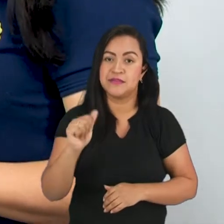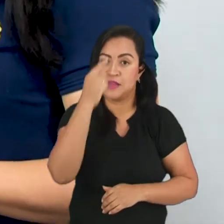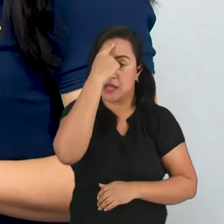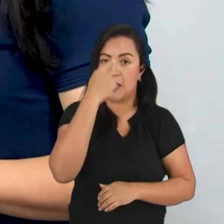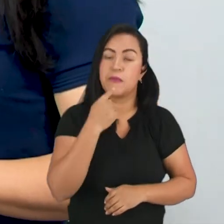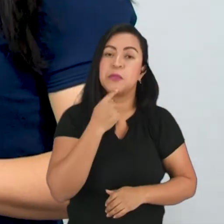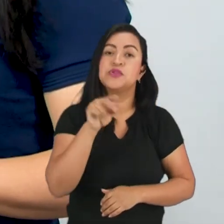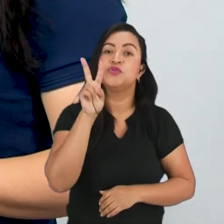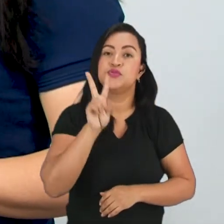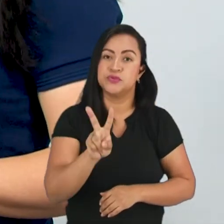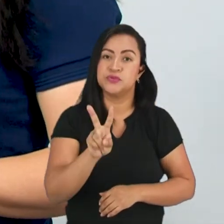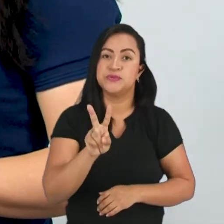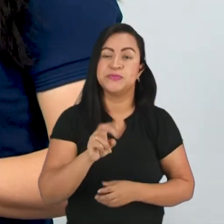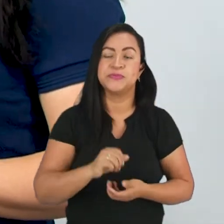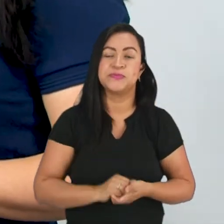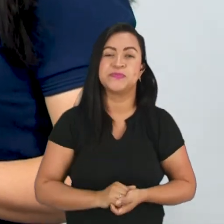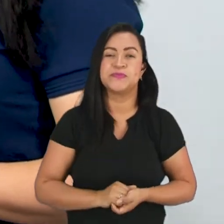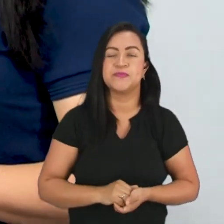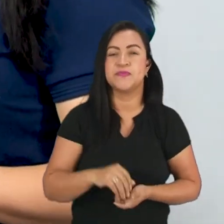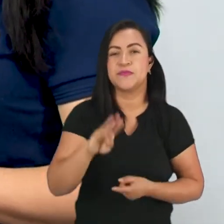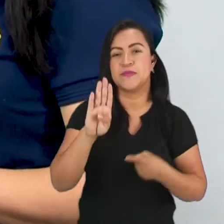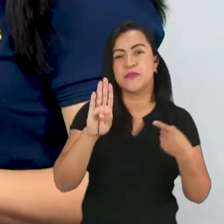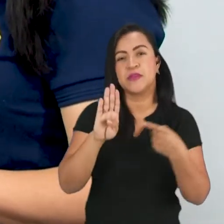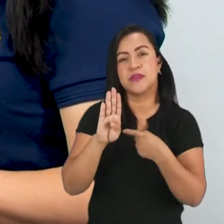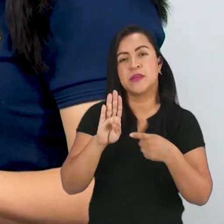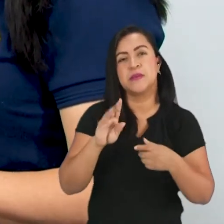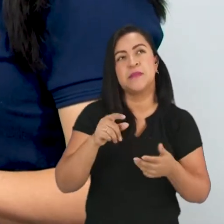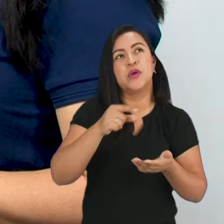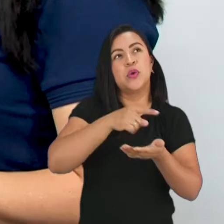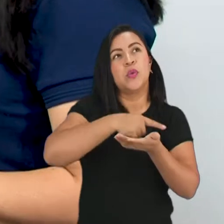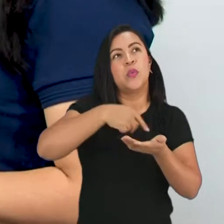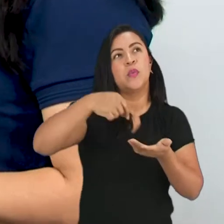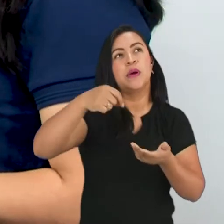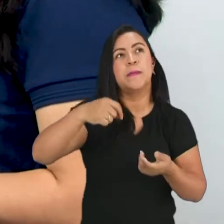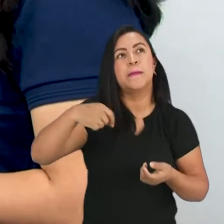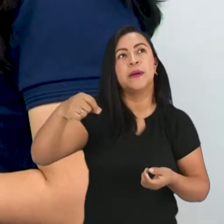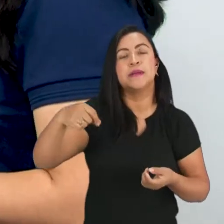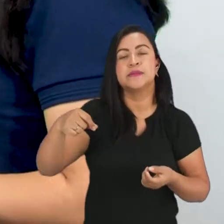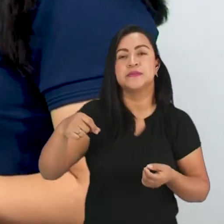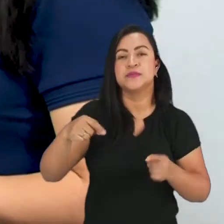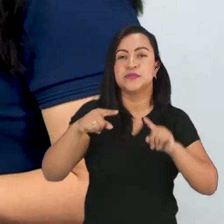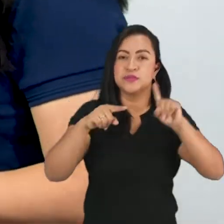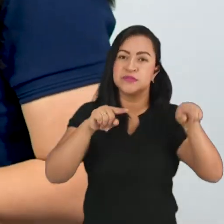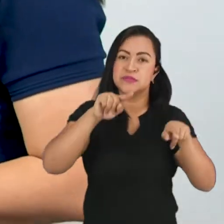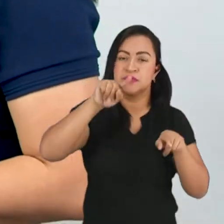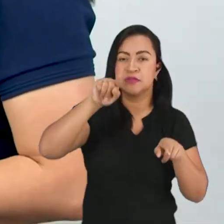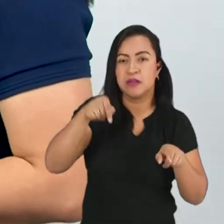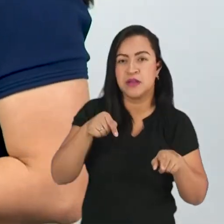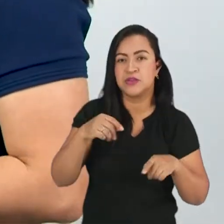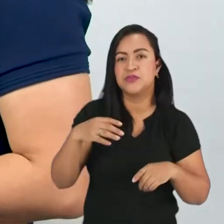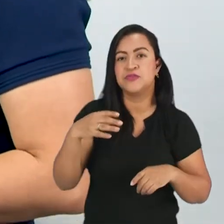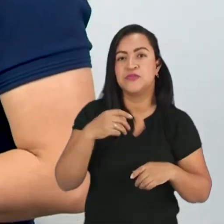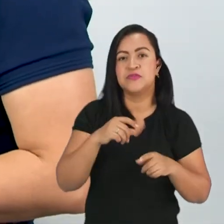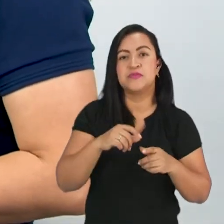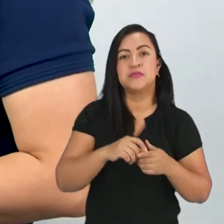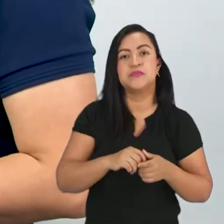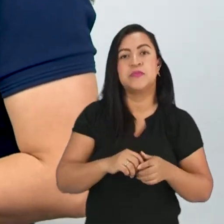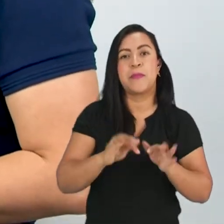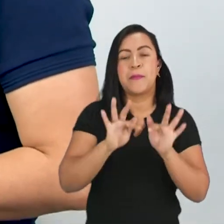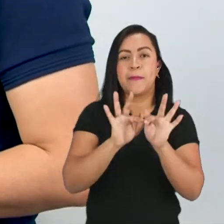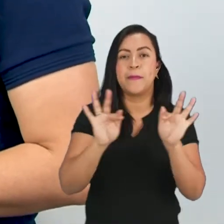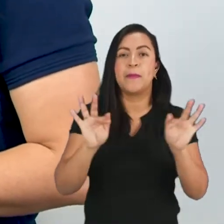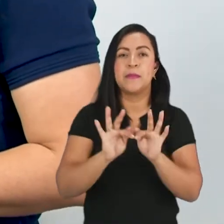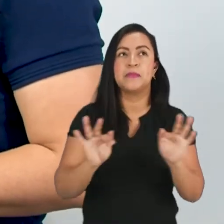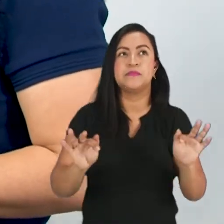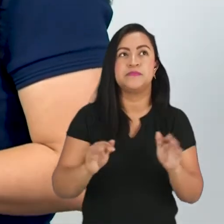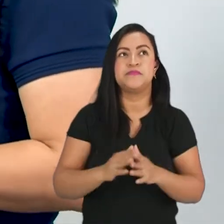ok? E letra B, ó, com uma pena de asa ligeira, fecha inimitáveis parágrafos. Olha